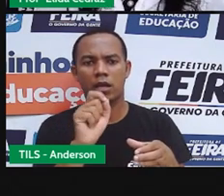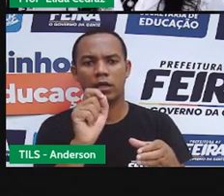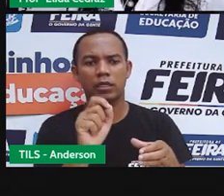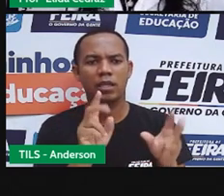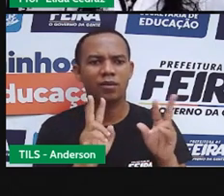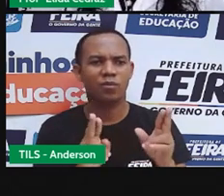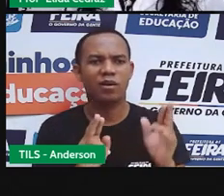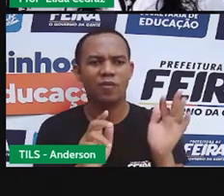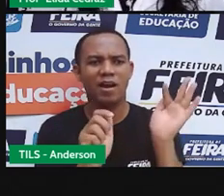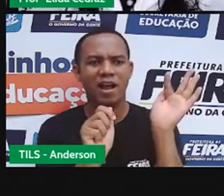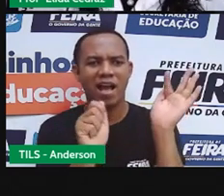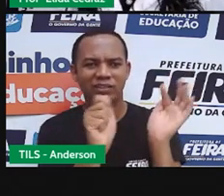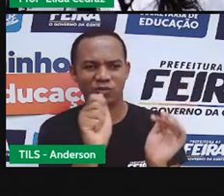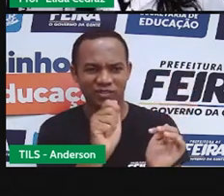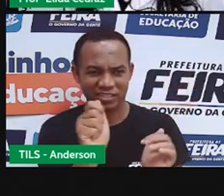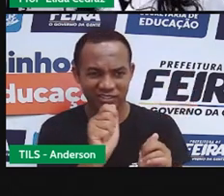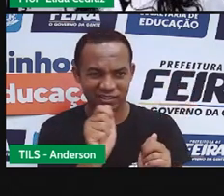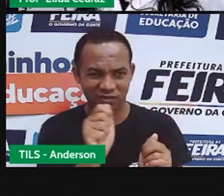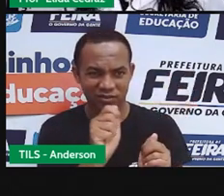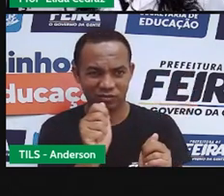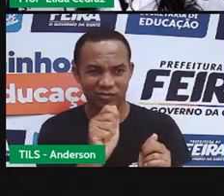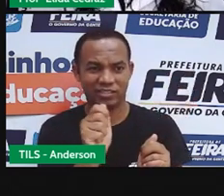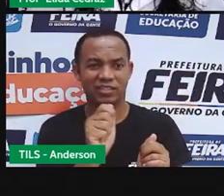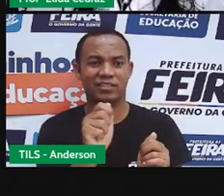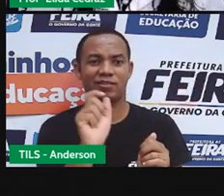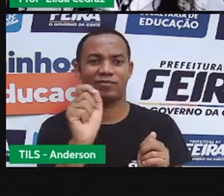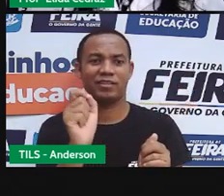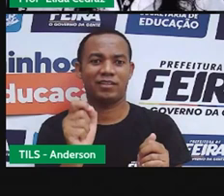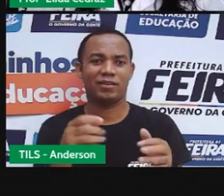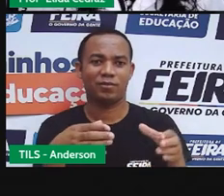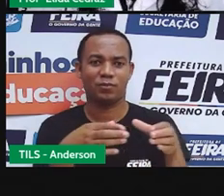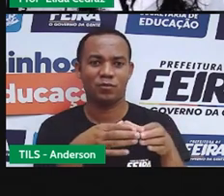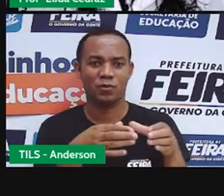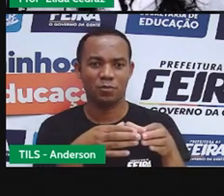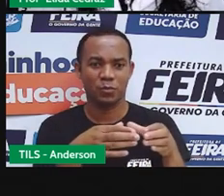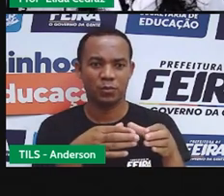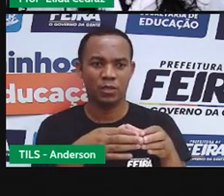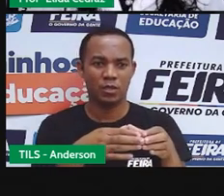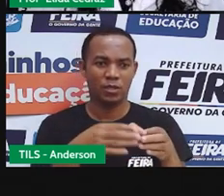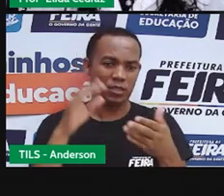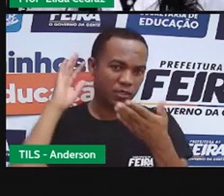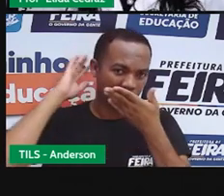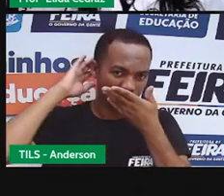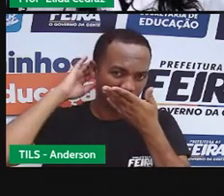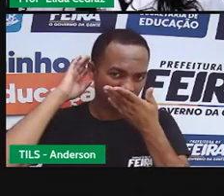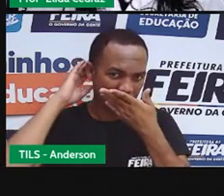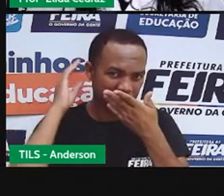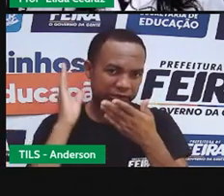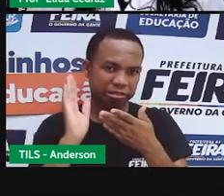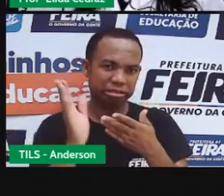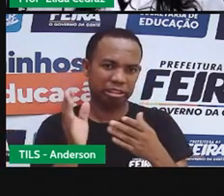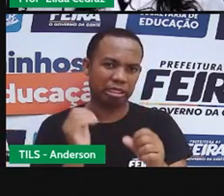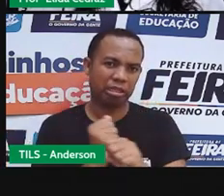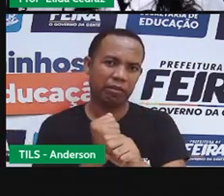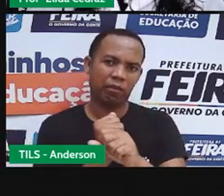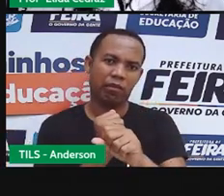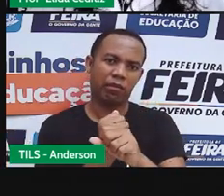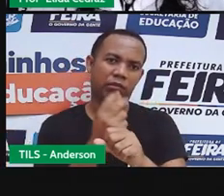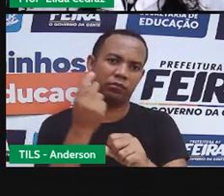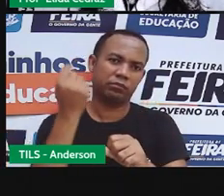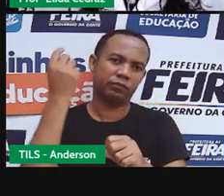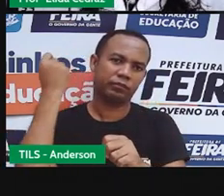órgão indigenista oficial do Estado brasileiro. Foi criada em 5 de dezembro de